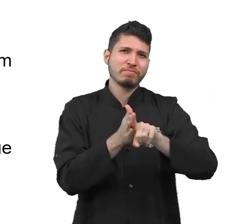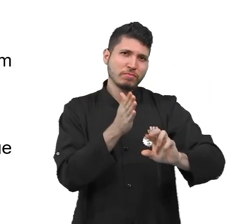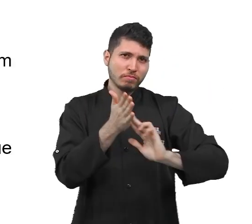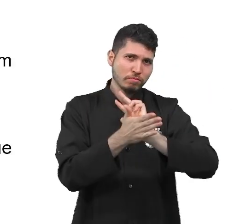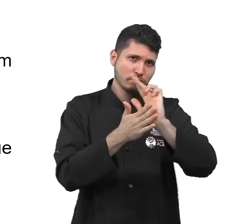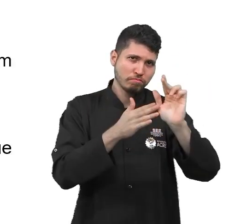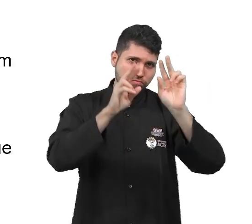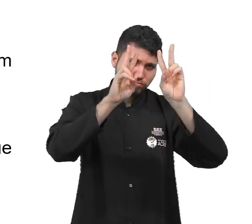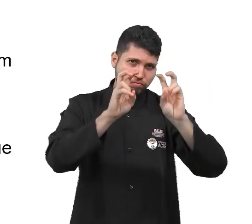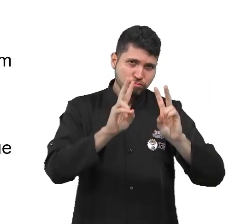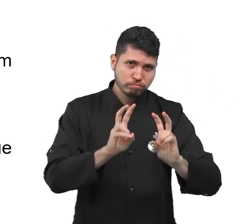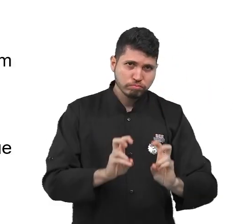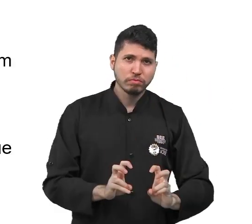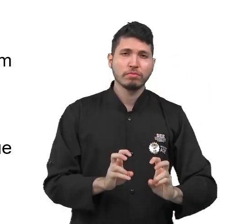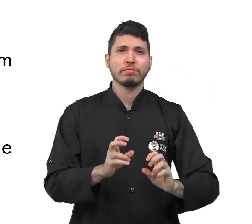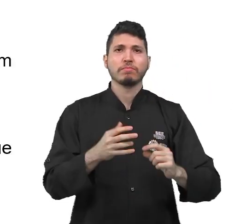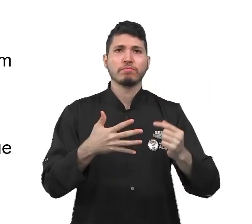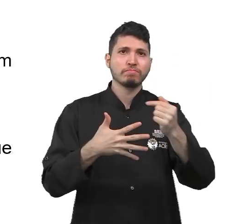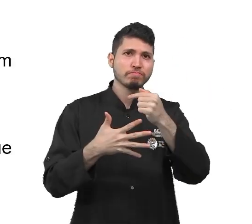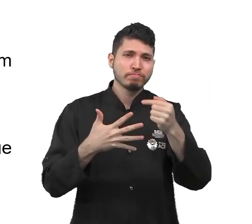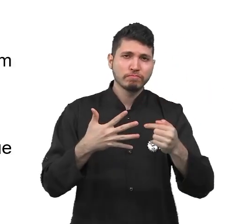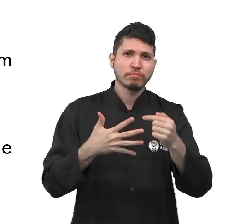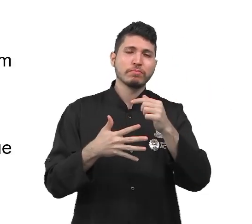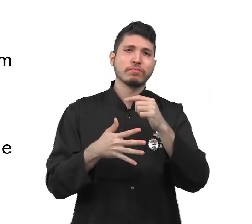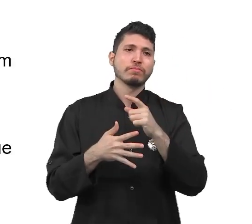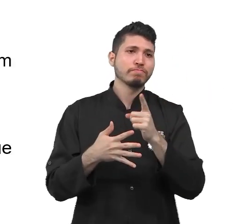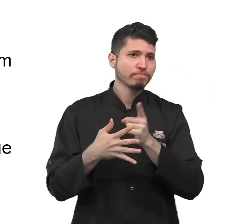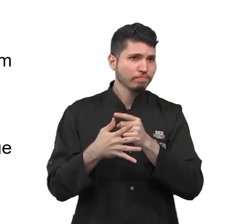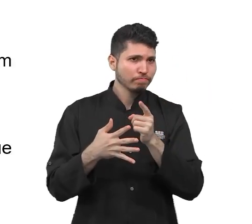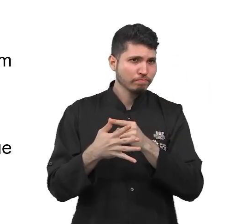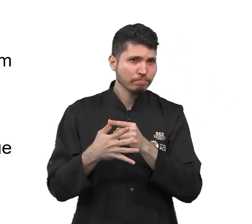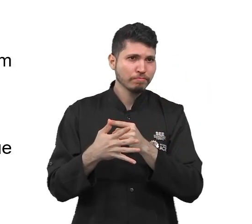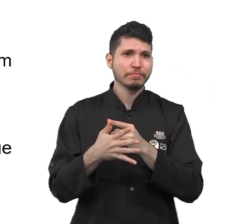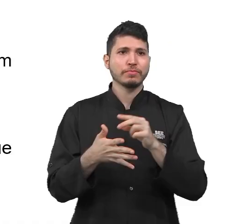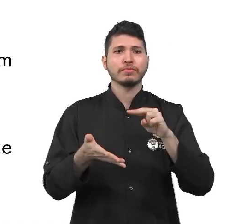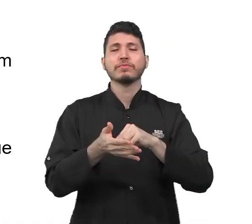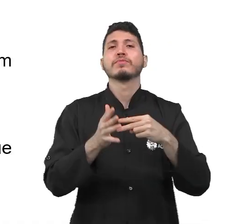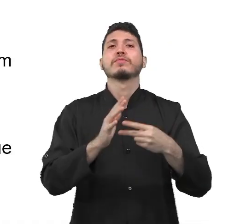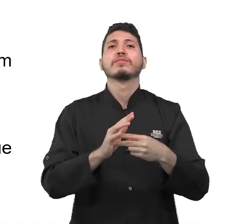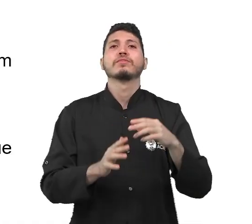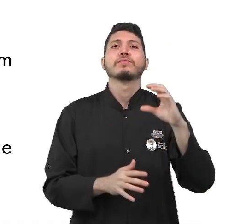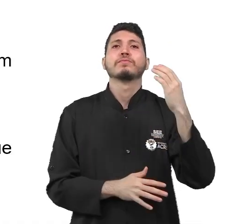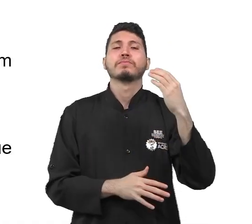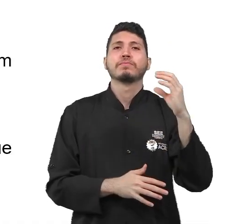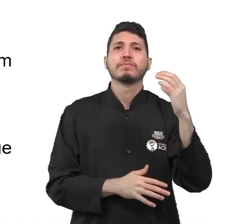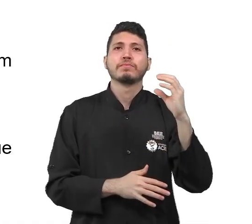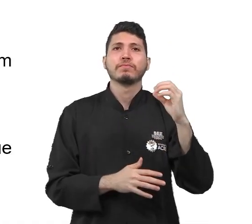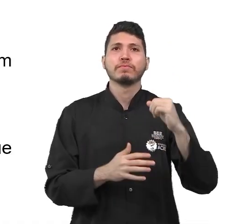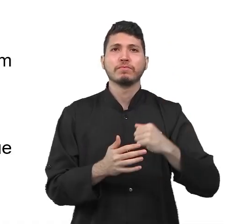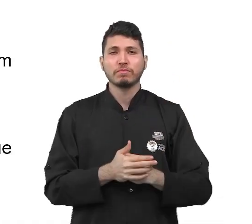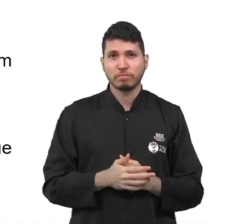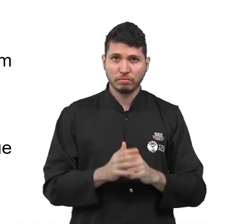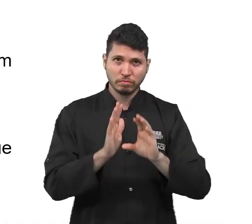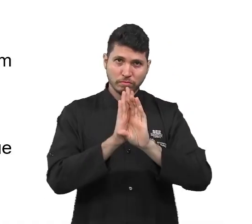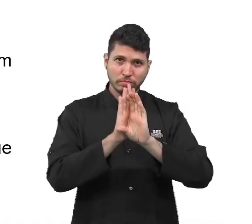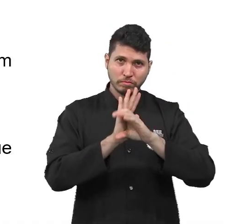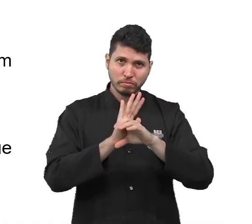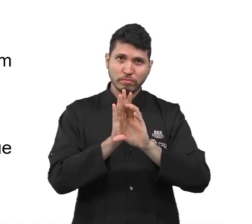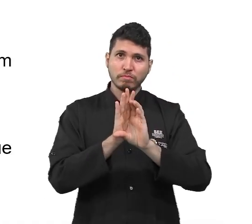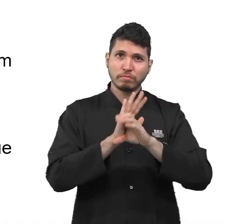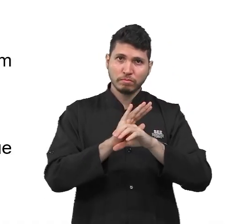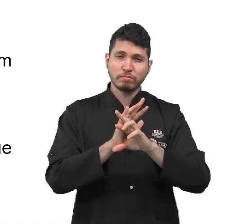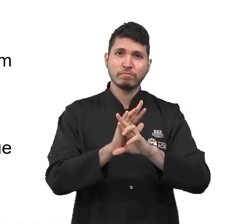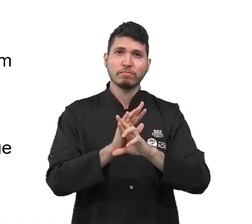diversos temas, entre os quais temos o significado da ciência e dos conceitos a